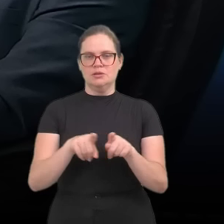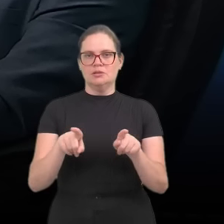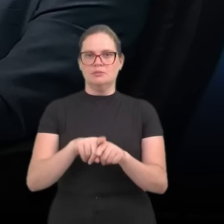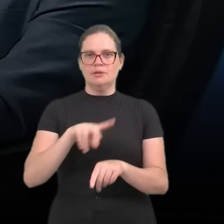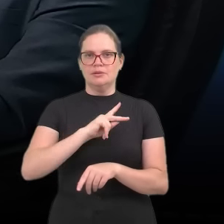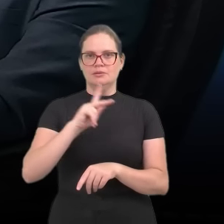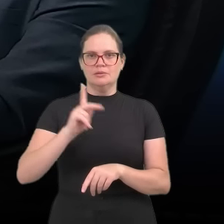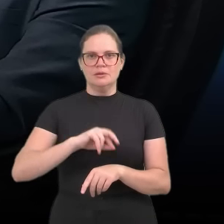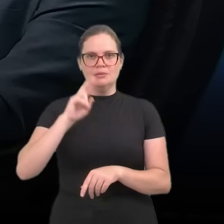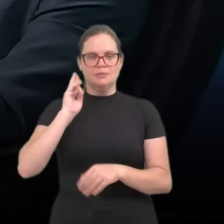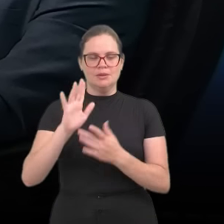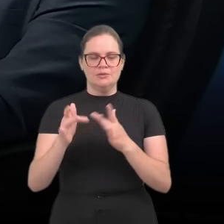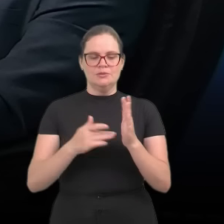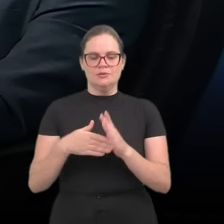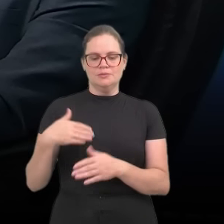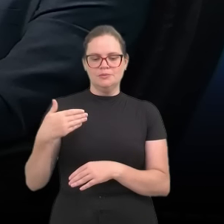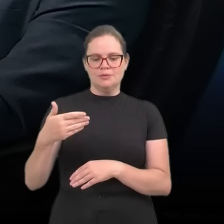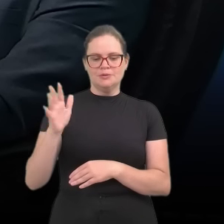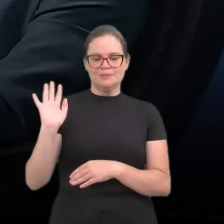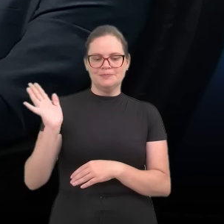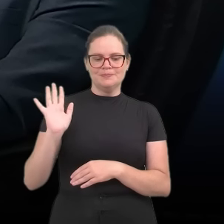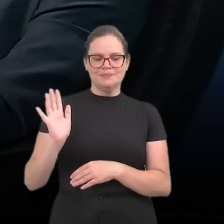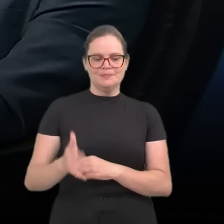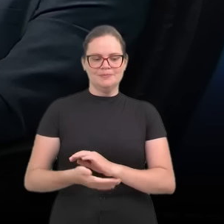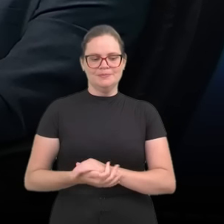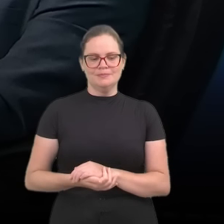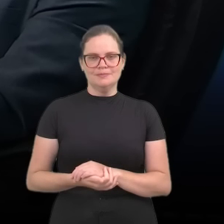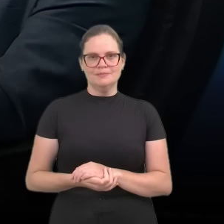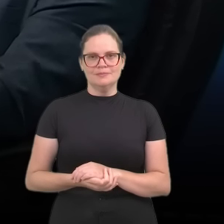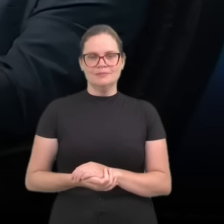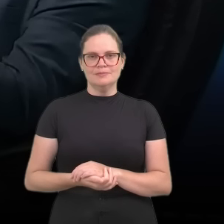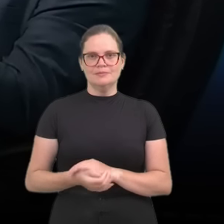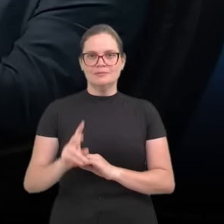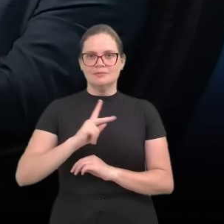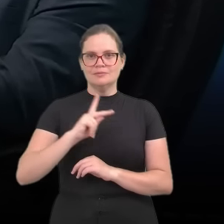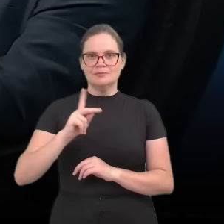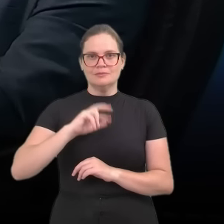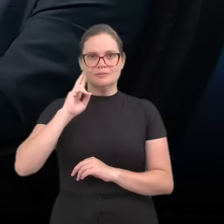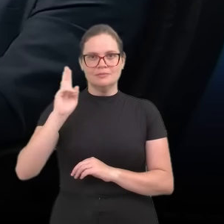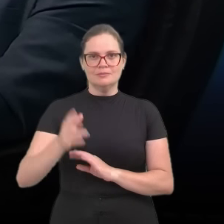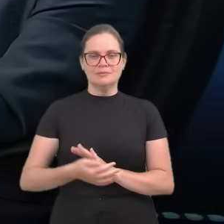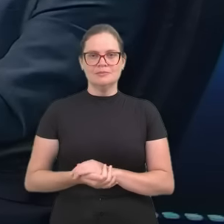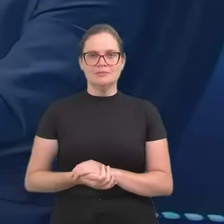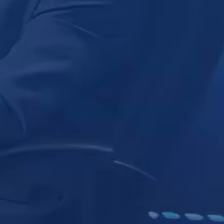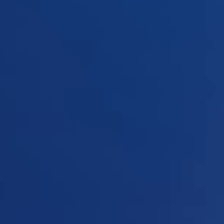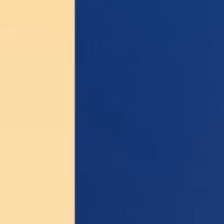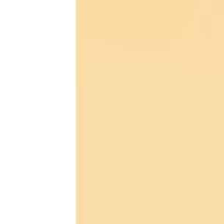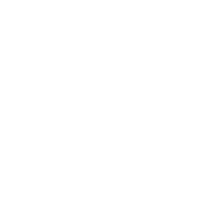também. Até o próximo episódio. A paz do Senhor. Senhor.